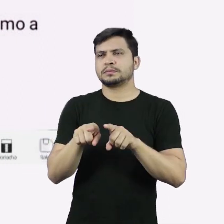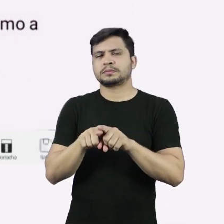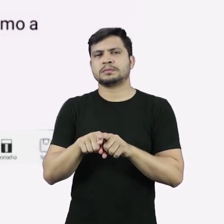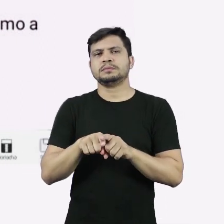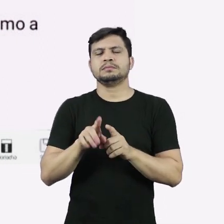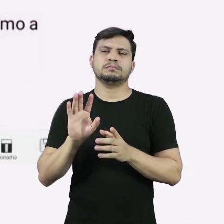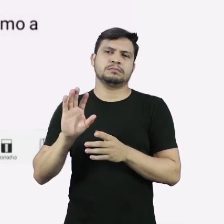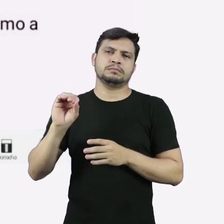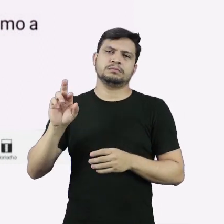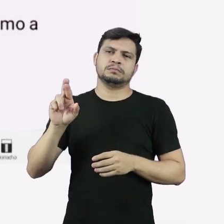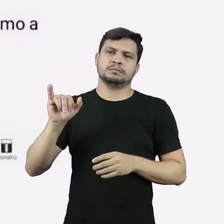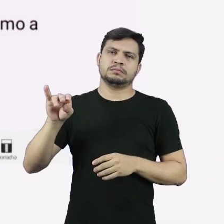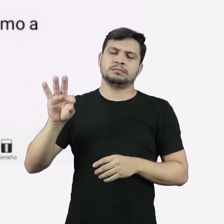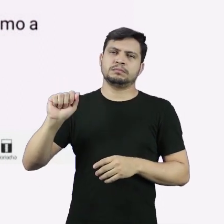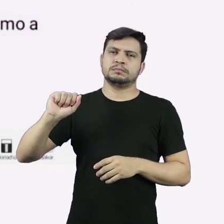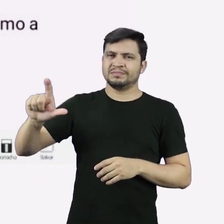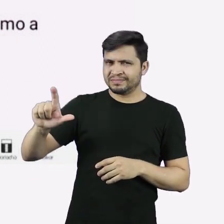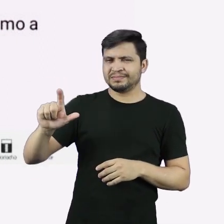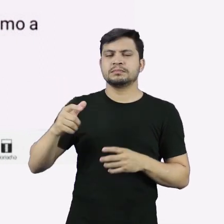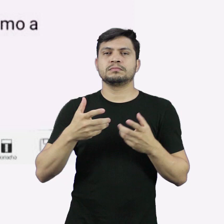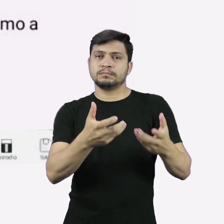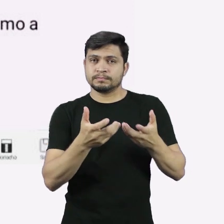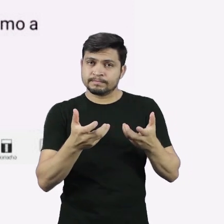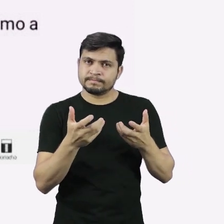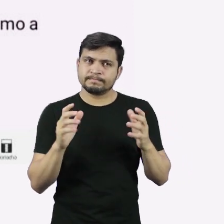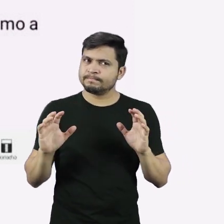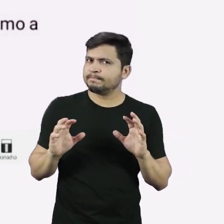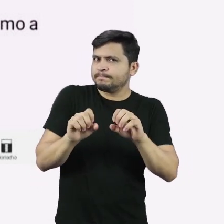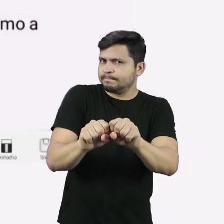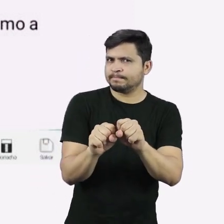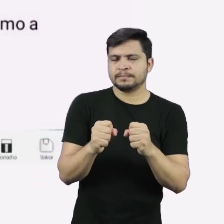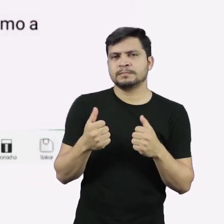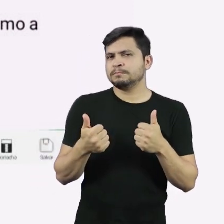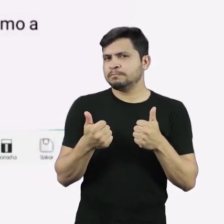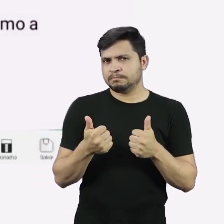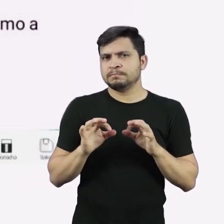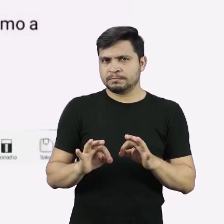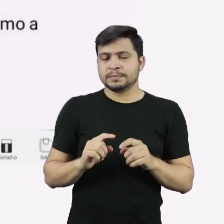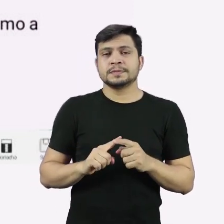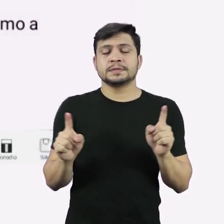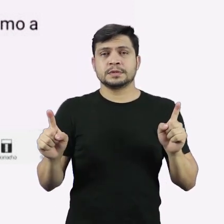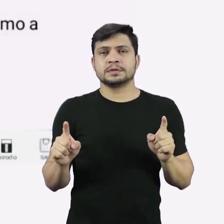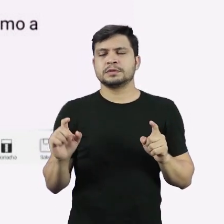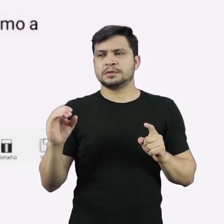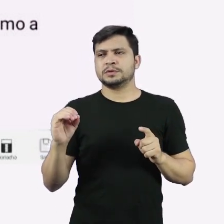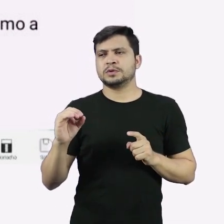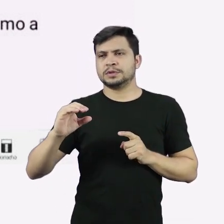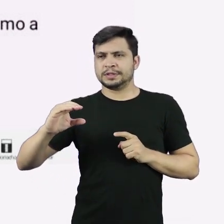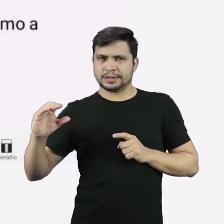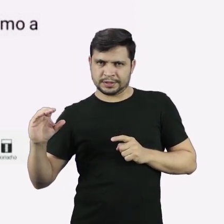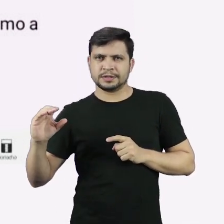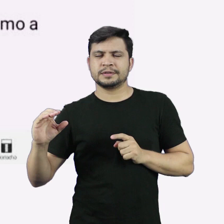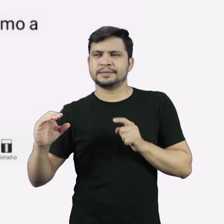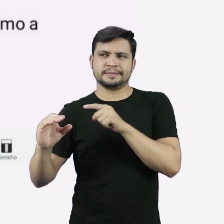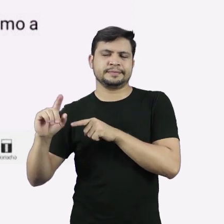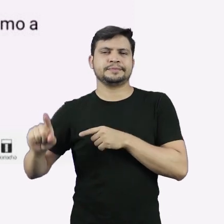também correto, né? Disputa pela supremacia da economia mundial. Tudo certo, até aqui nenhum problema. Entre o Ocidente, que no caso seria